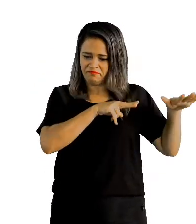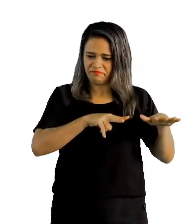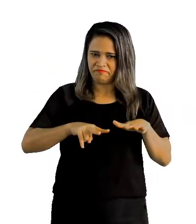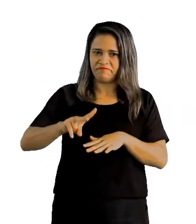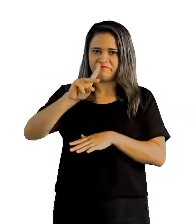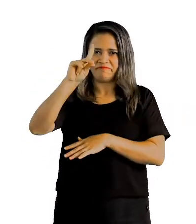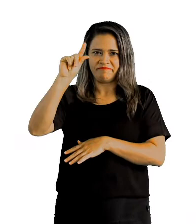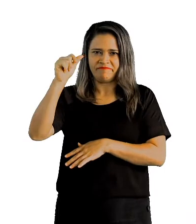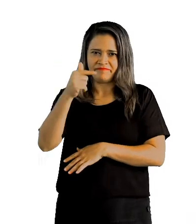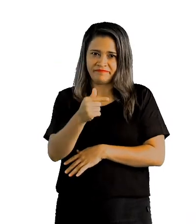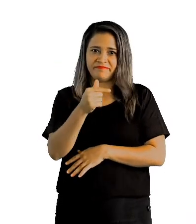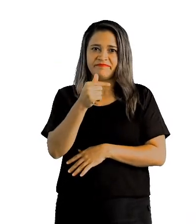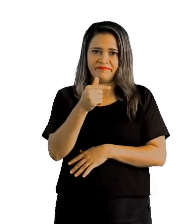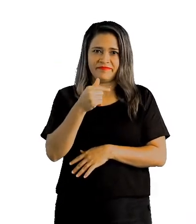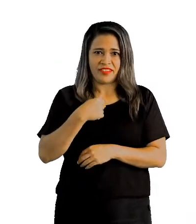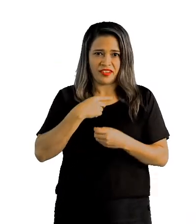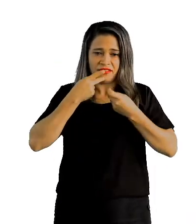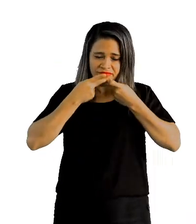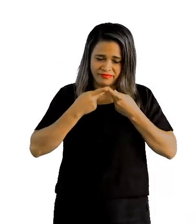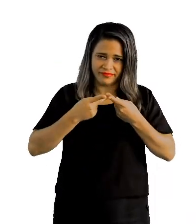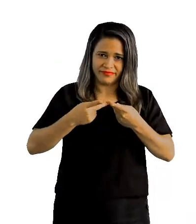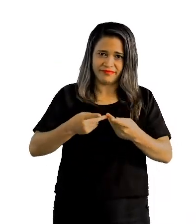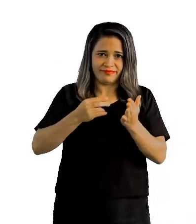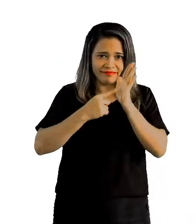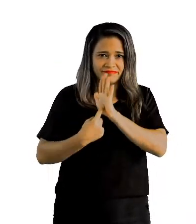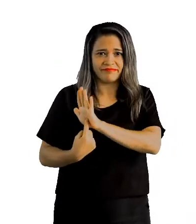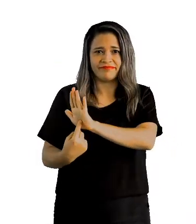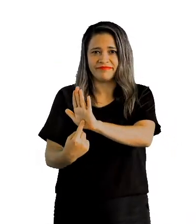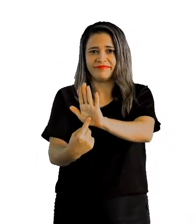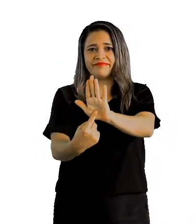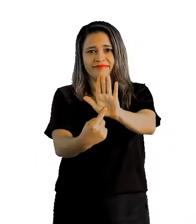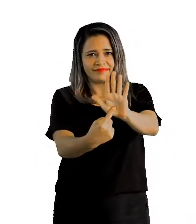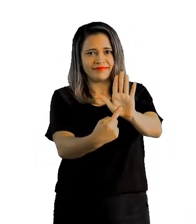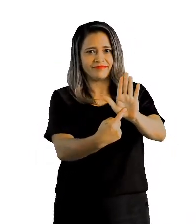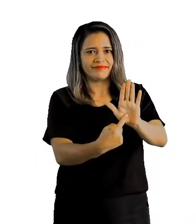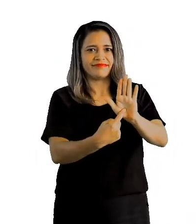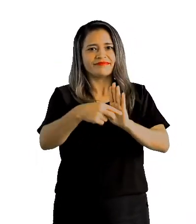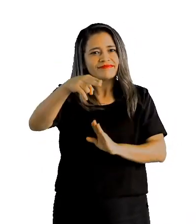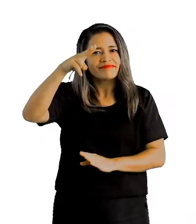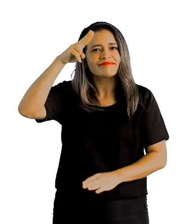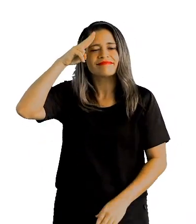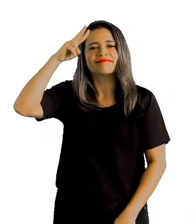7 dias que eu vou te apresentar.